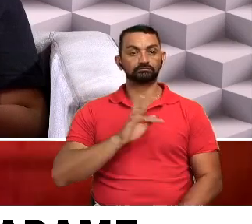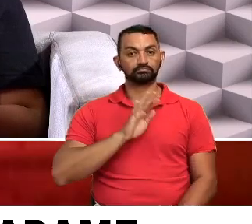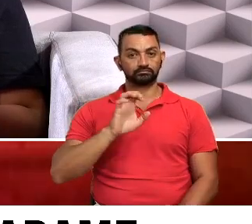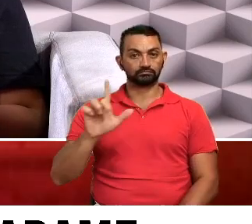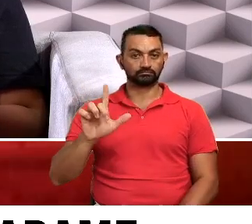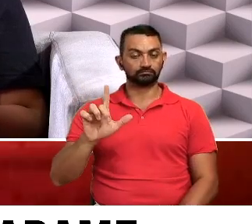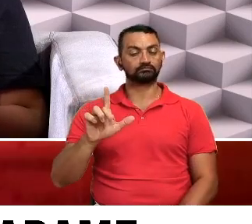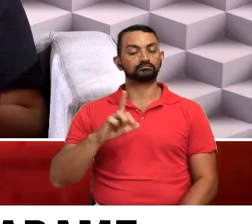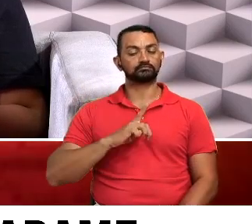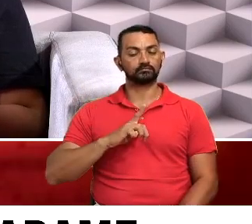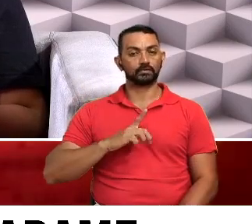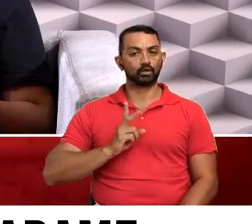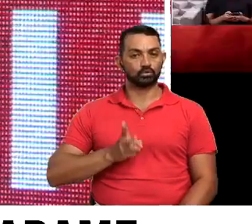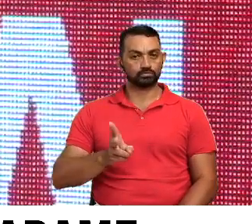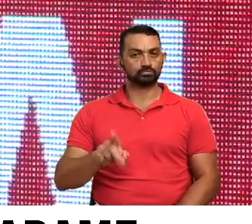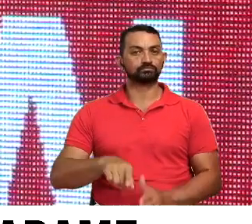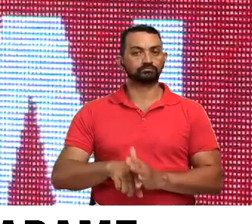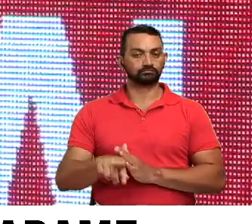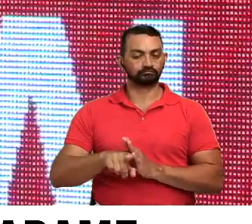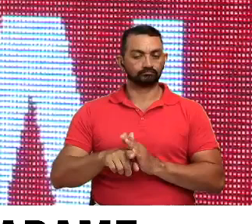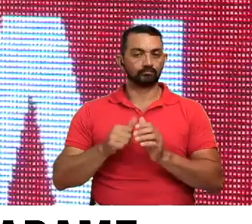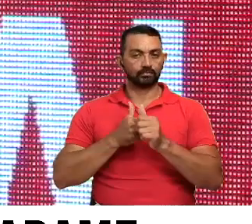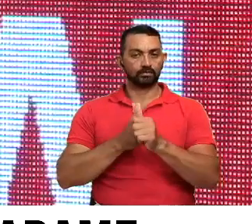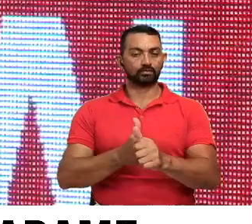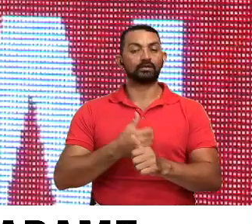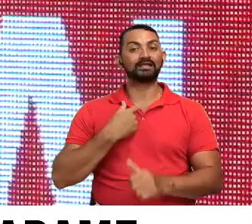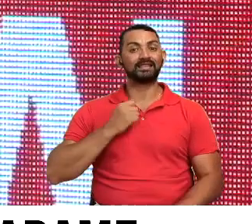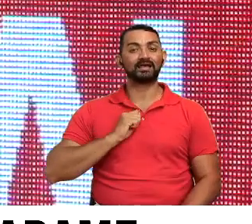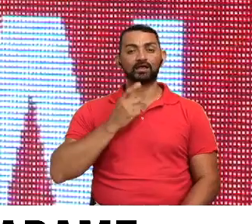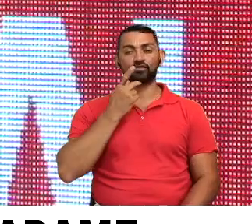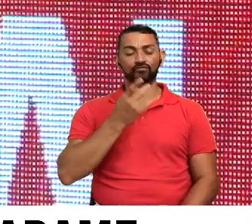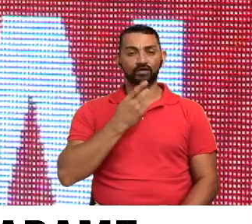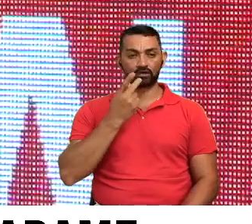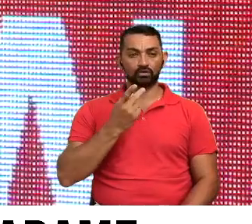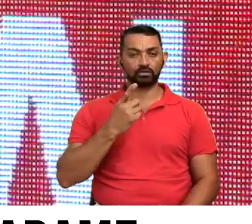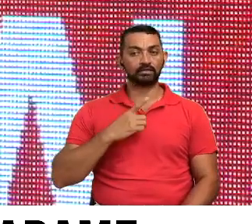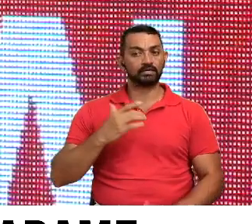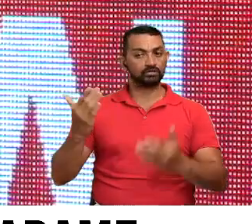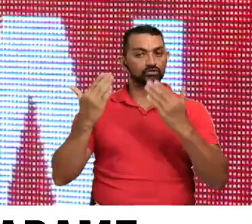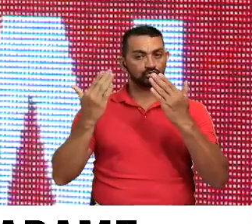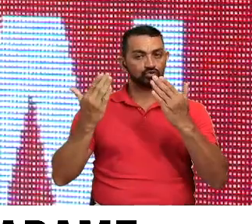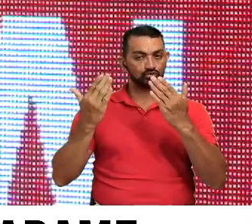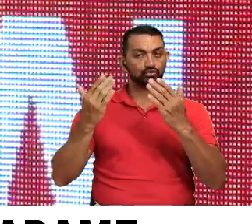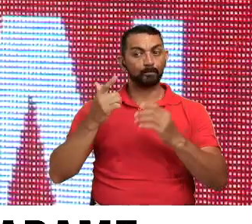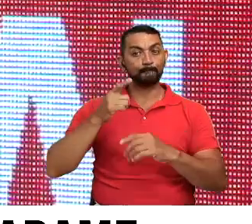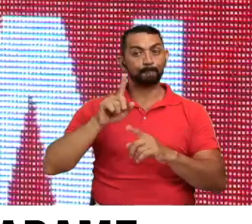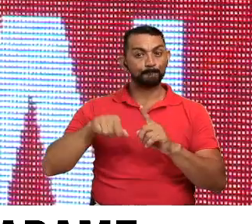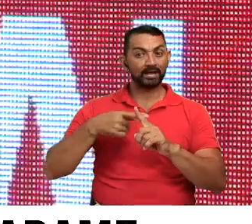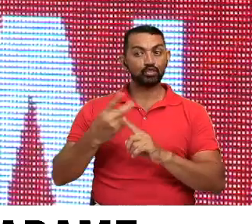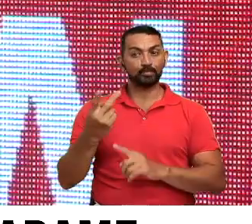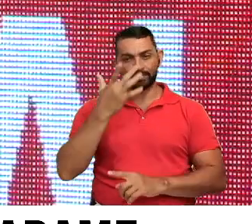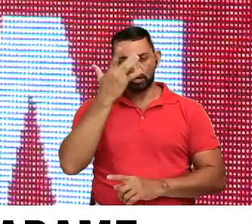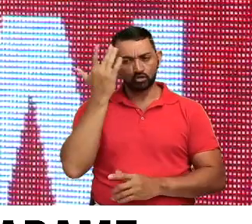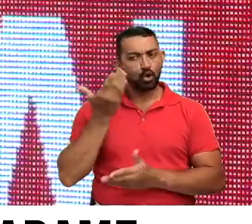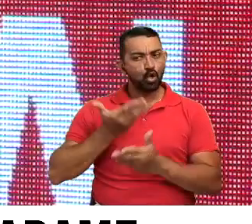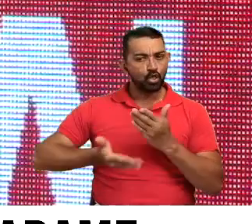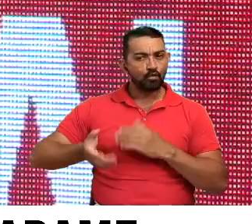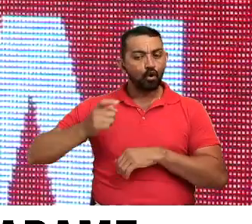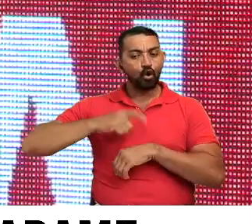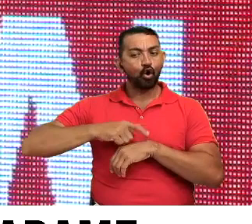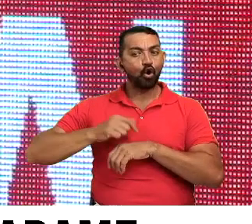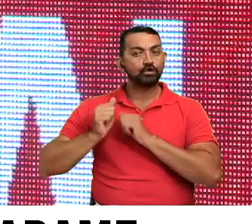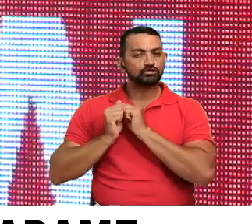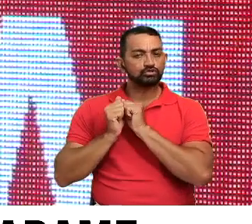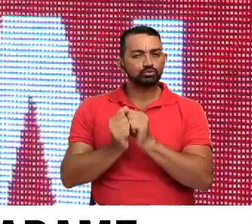pela Polícia Civil de Arame, a gente vai seguir acompanhando também. O delegado falou para a gente que tem suspeita de envolvimento de mais duas pessoas